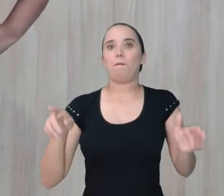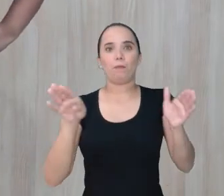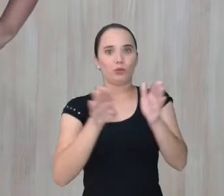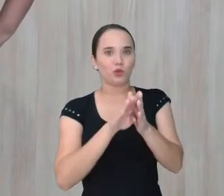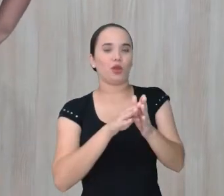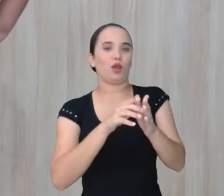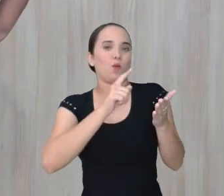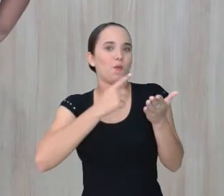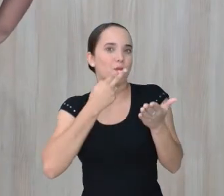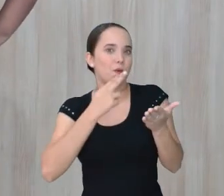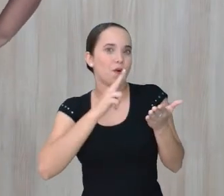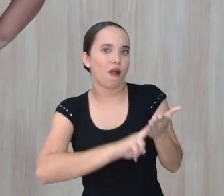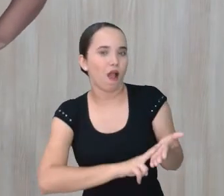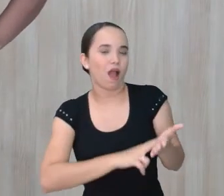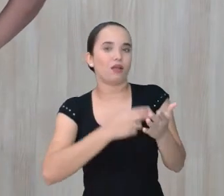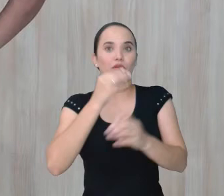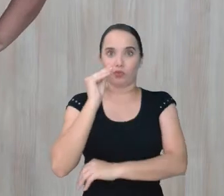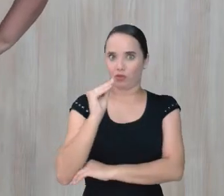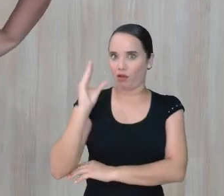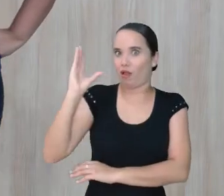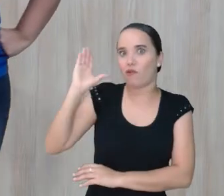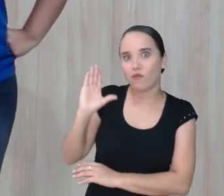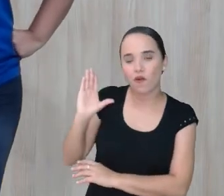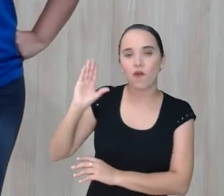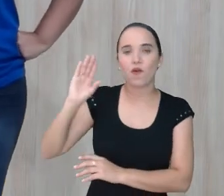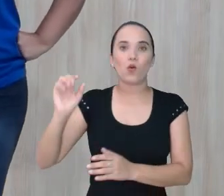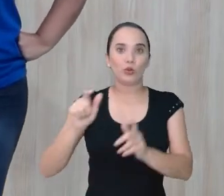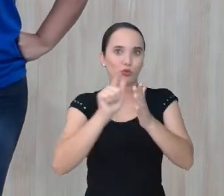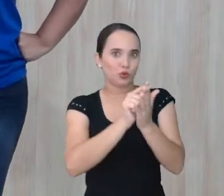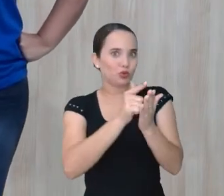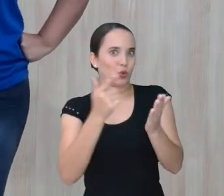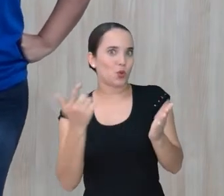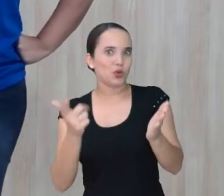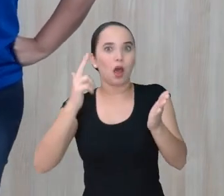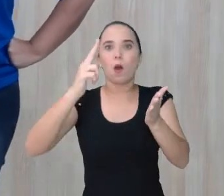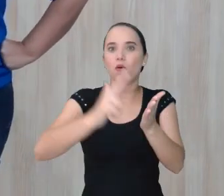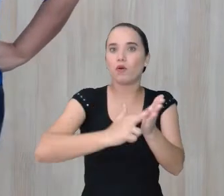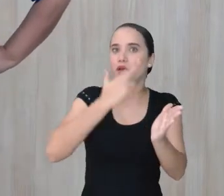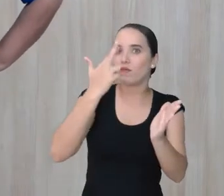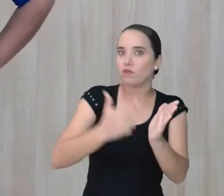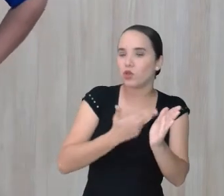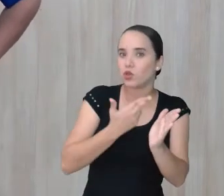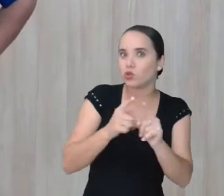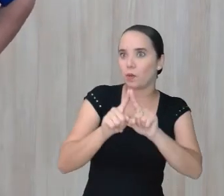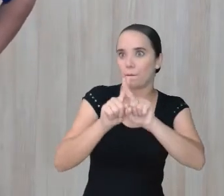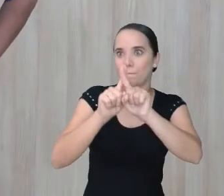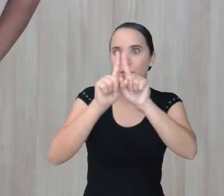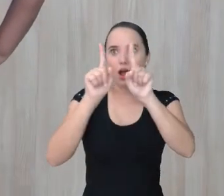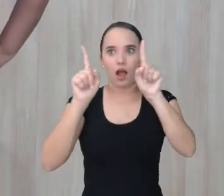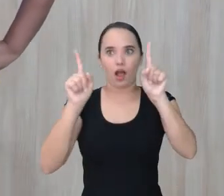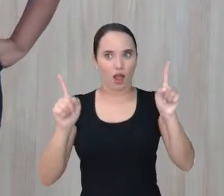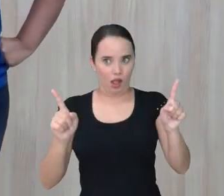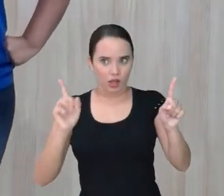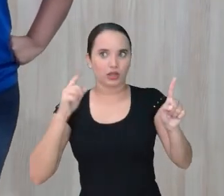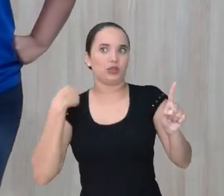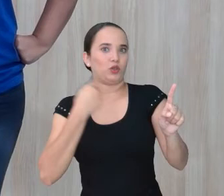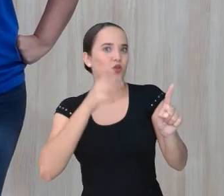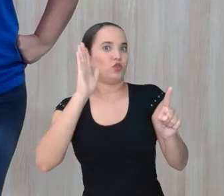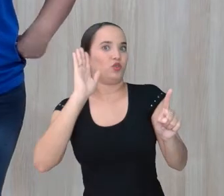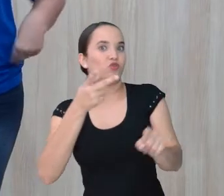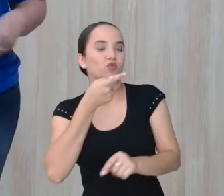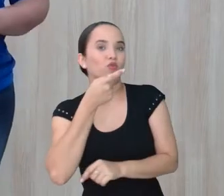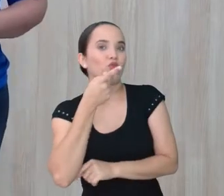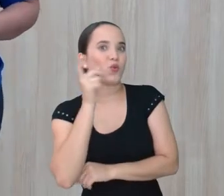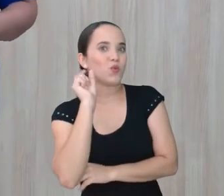num telefonema, pode chegar no jornal, na revista. Mas, como a gente já